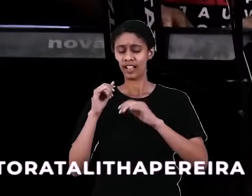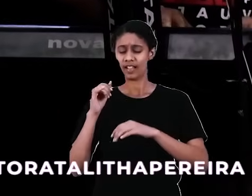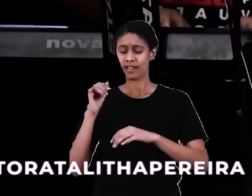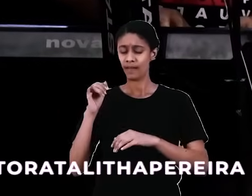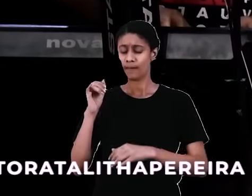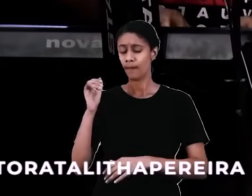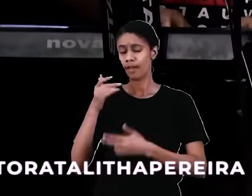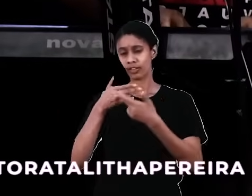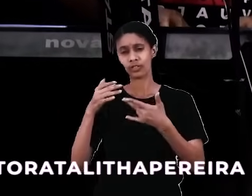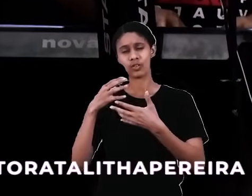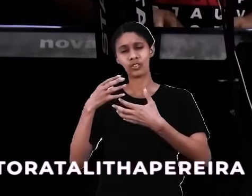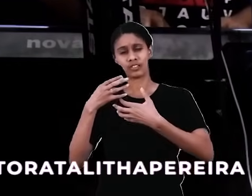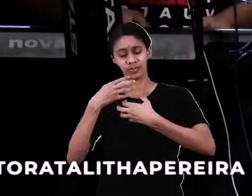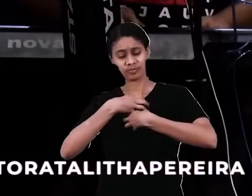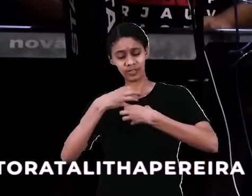Nabal fez.